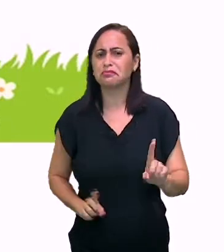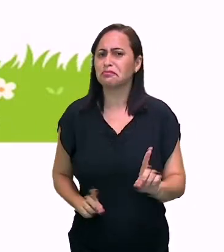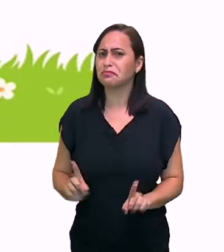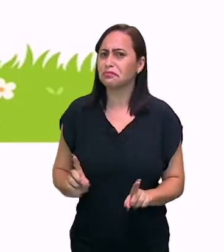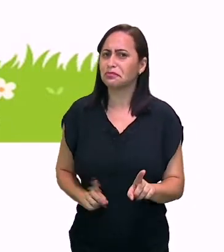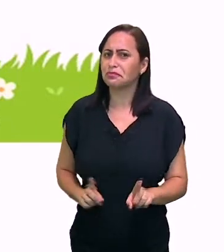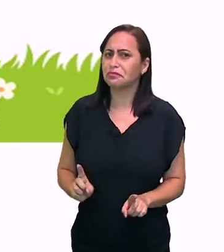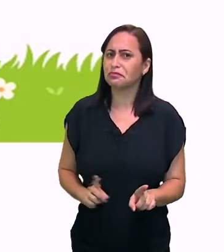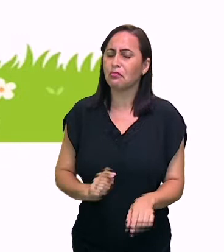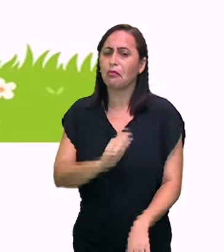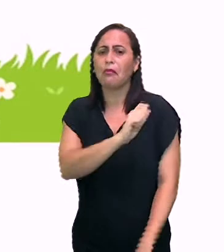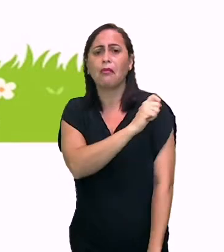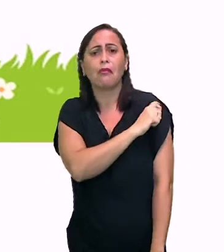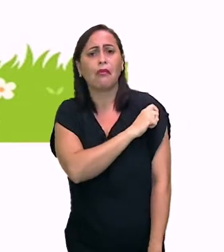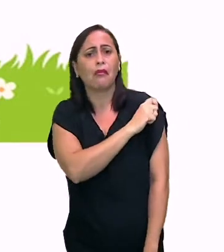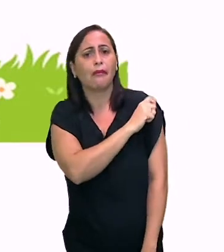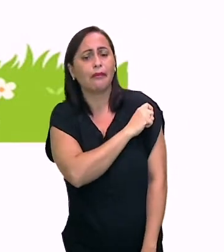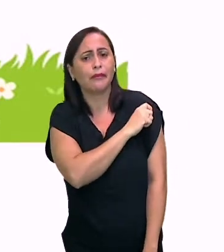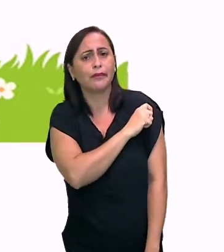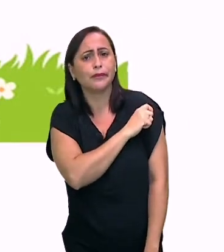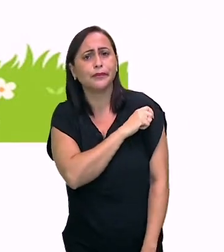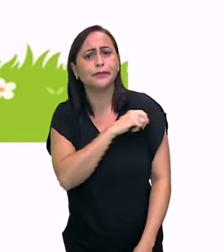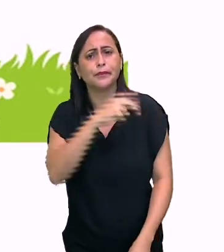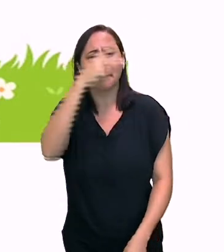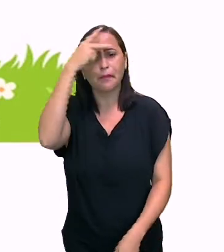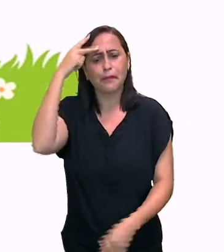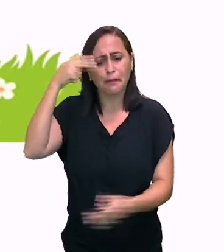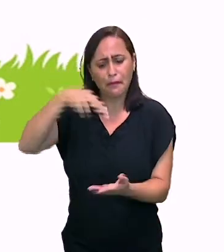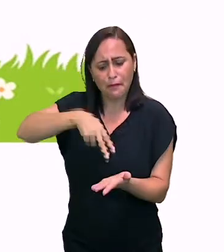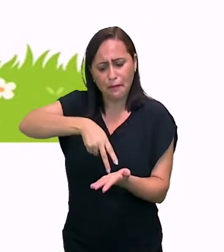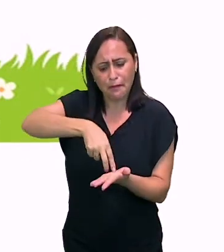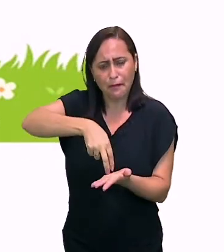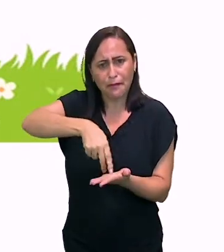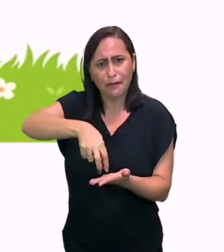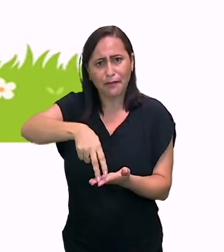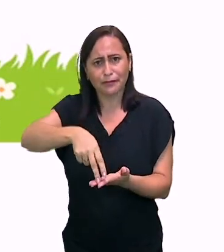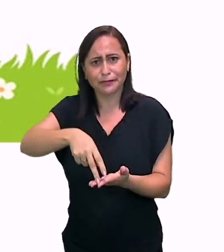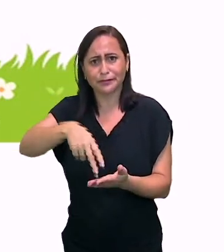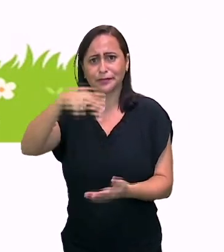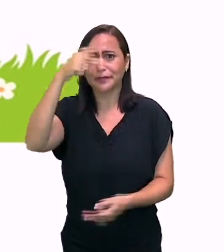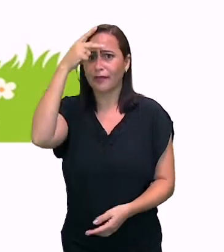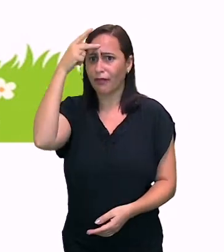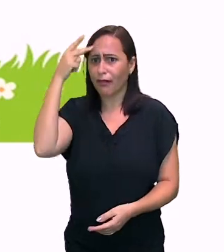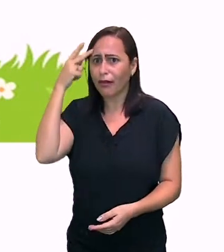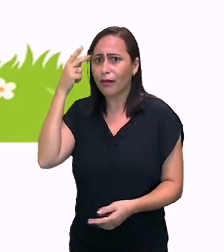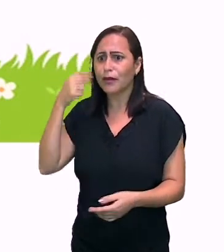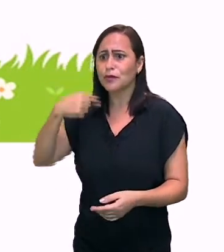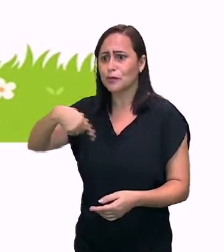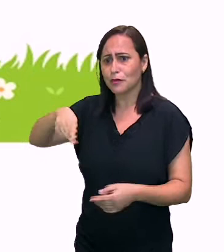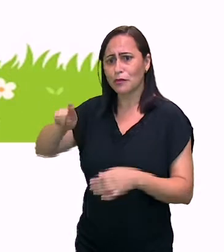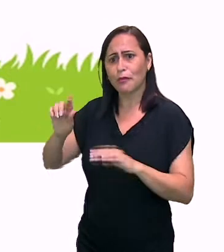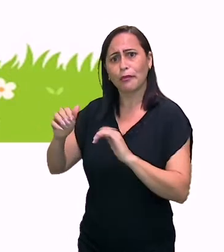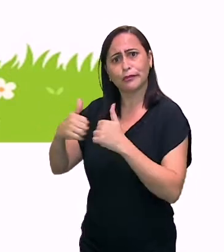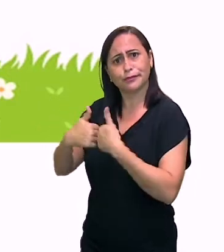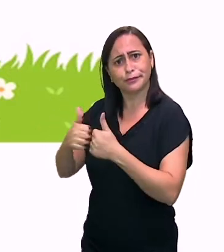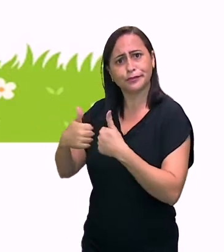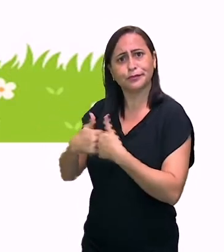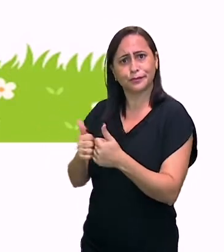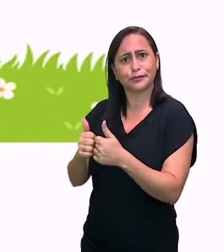primo, aluno, pedestre, passageiro?